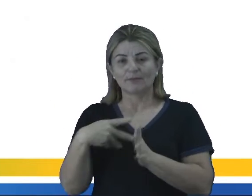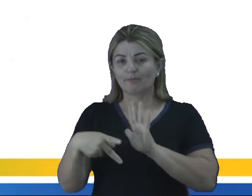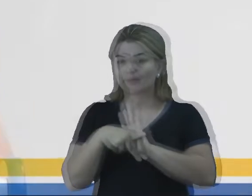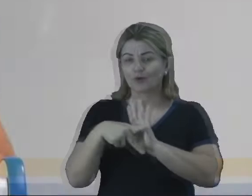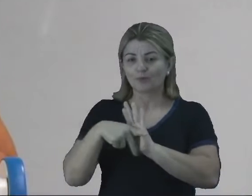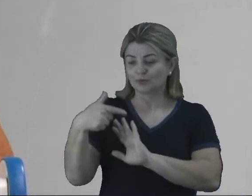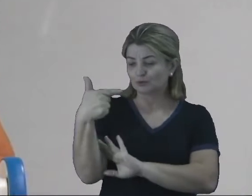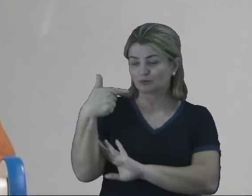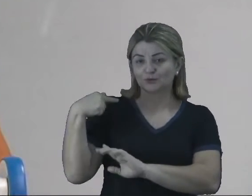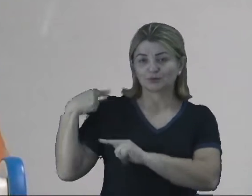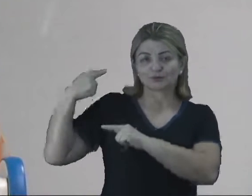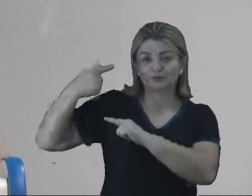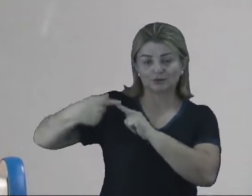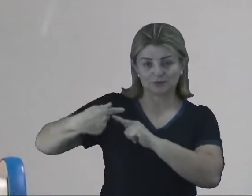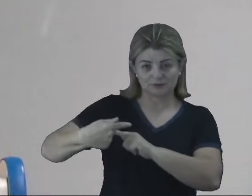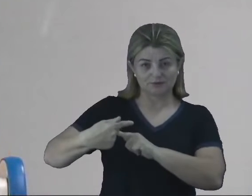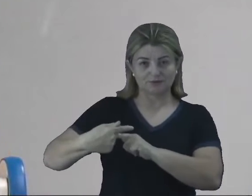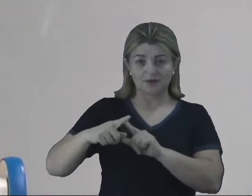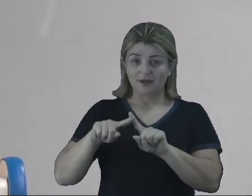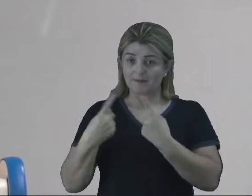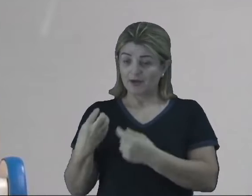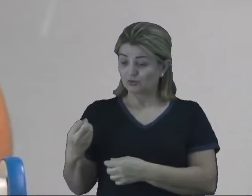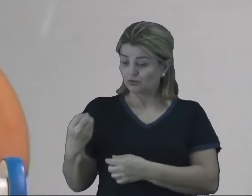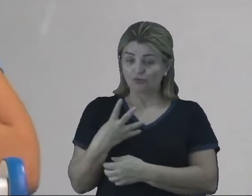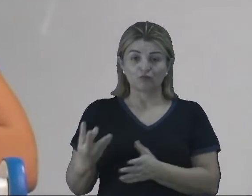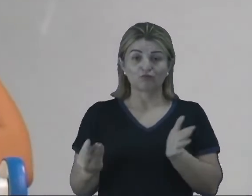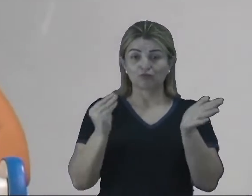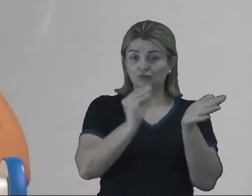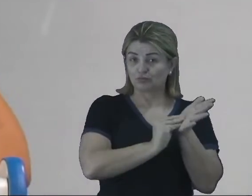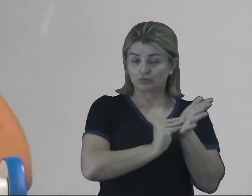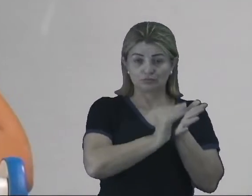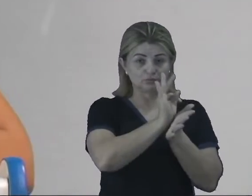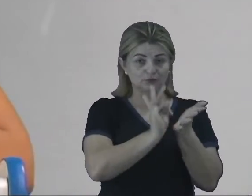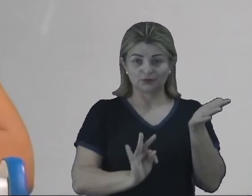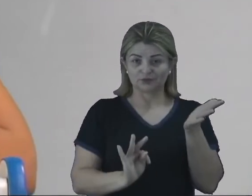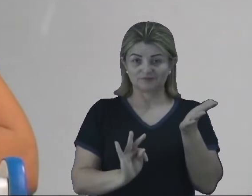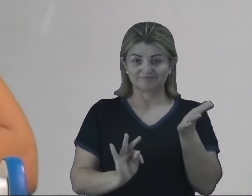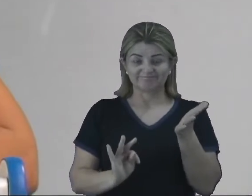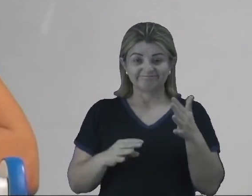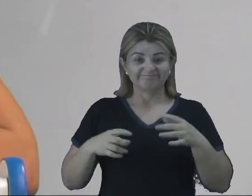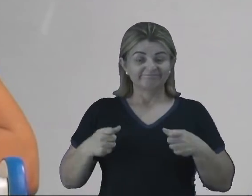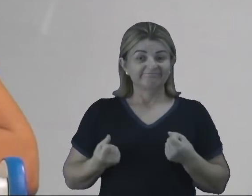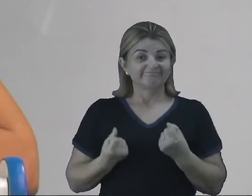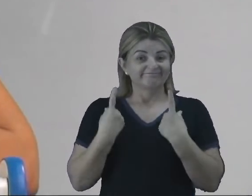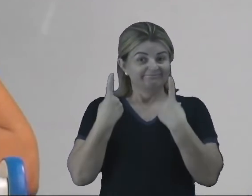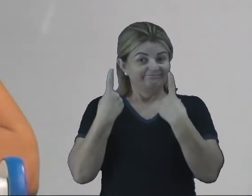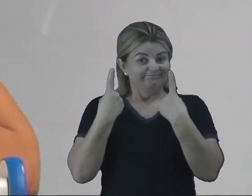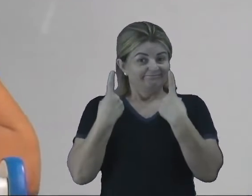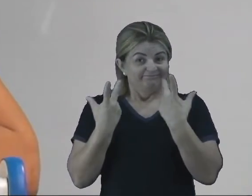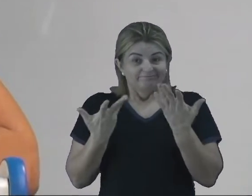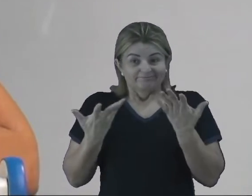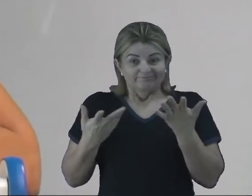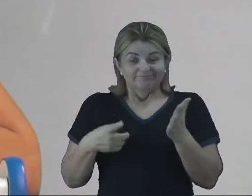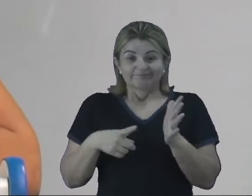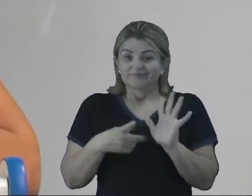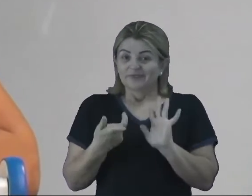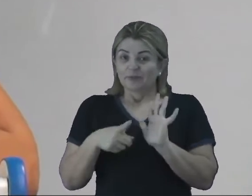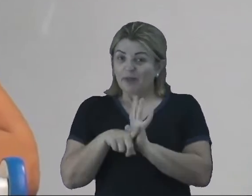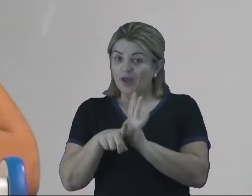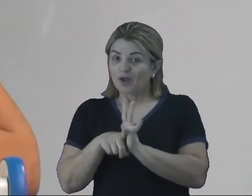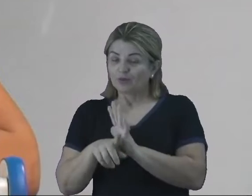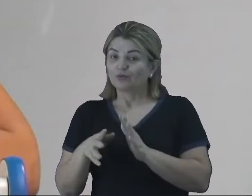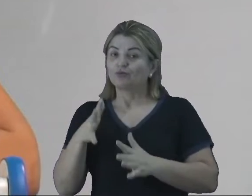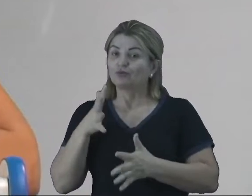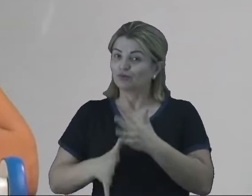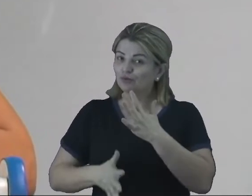esmorece. O corpo exausto que o repouso esquece, eis o estado em que a mágoa me tem posto. O adeus, o